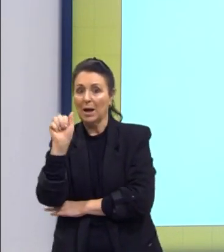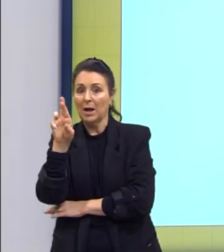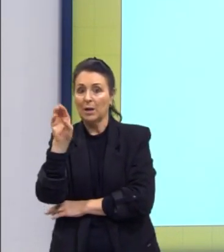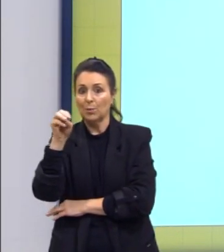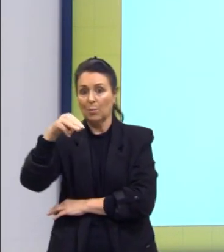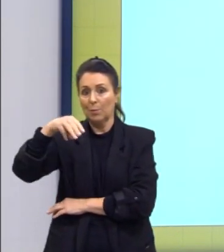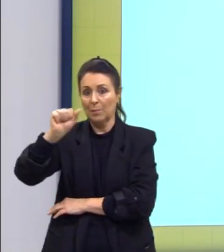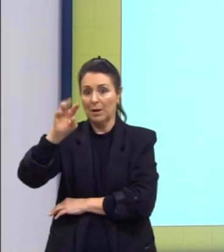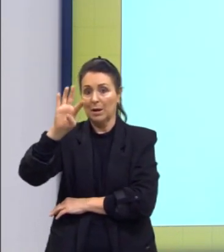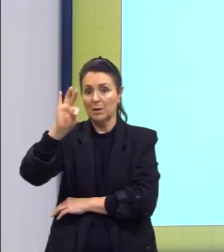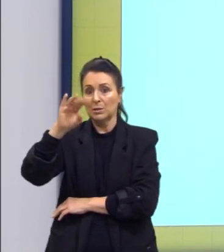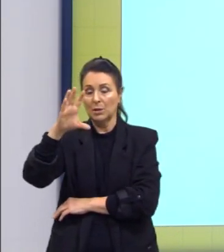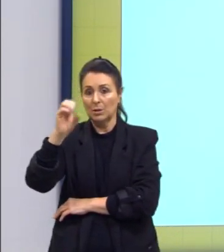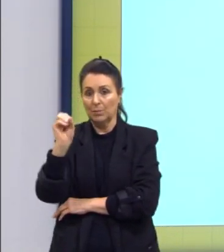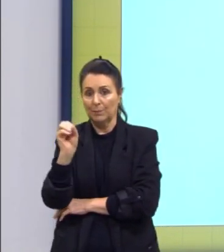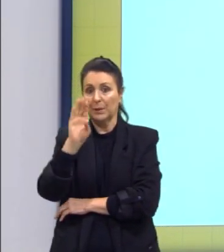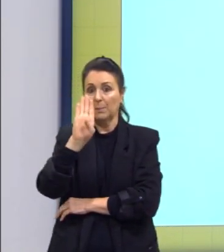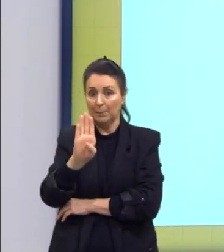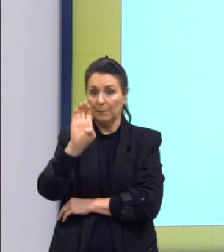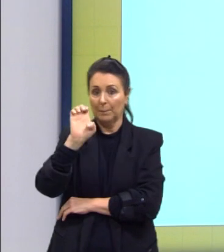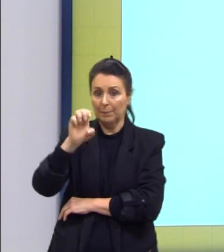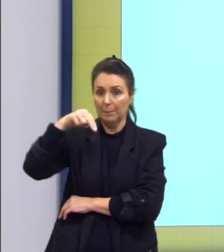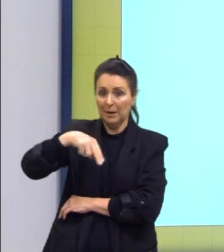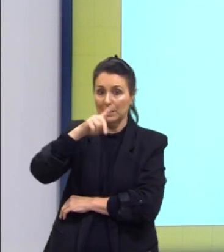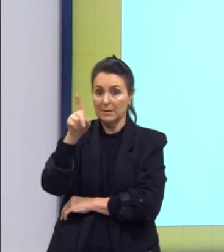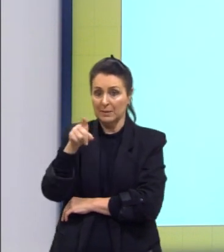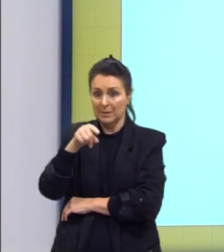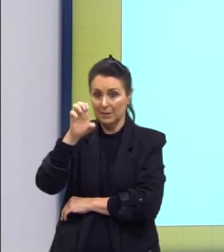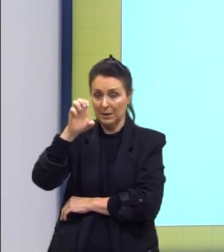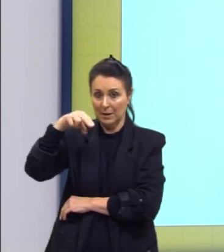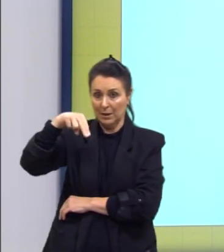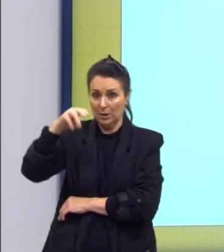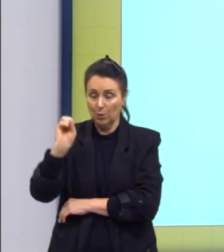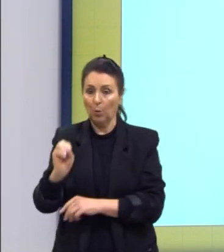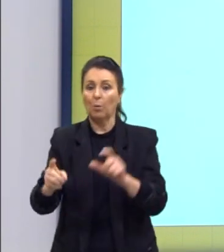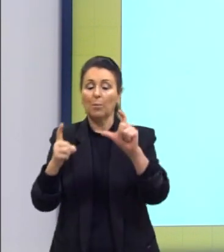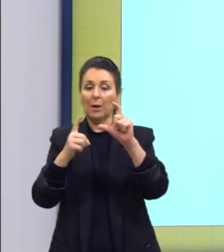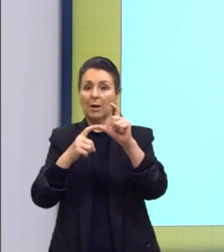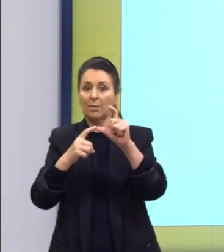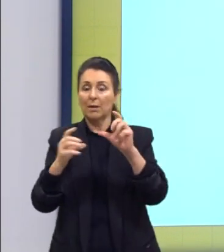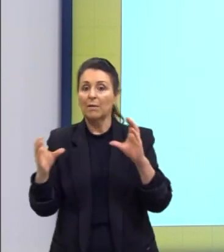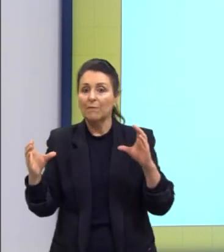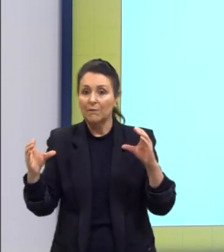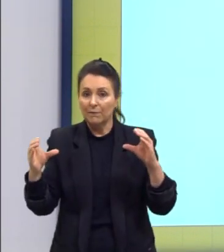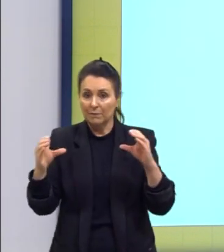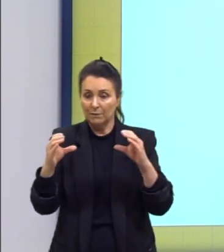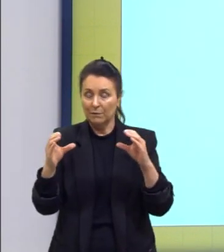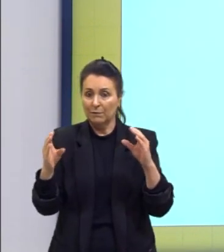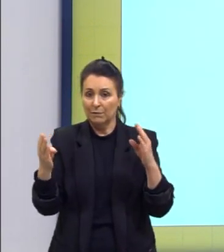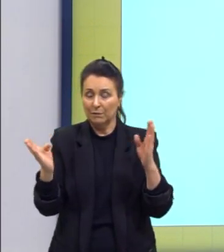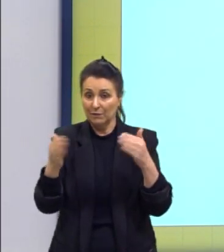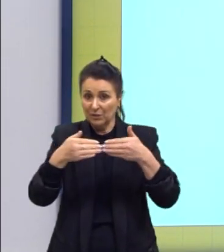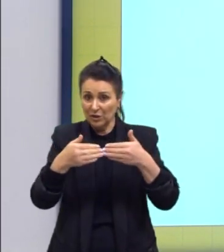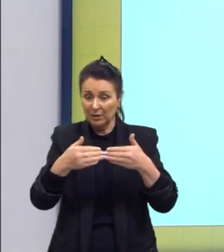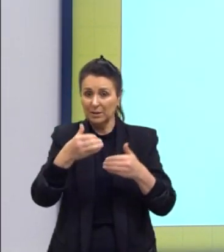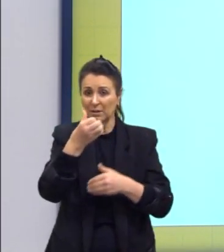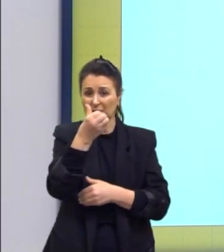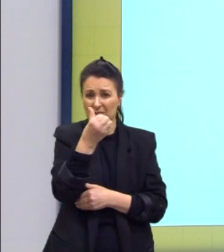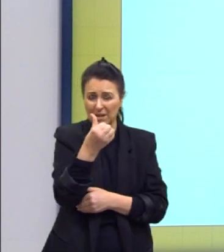aromáticos o benzeno é um é uma cadeia fechada que tem seis átomos de carbono